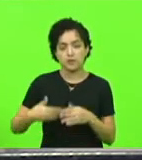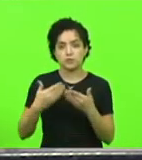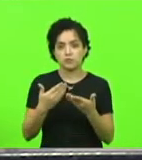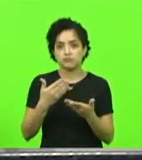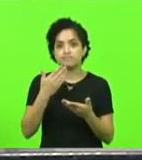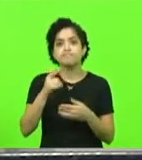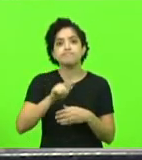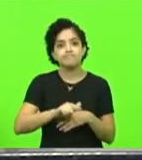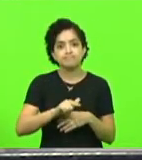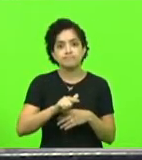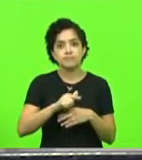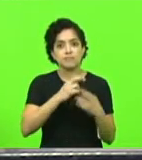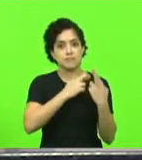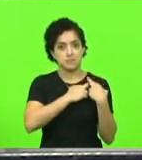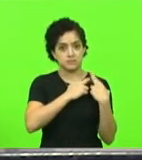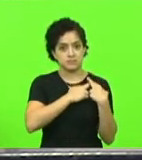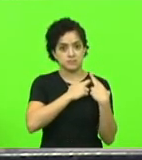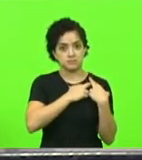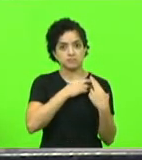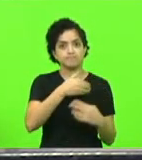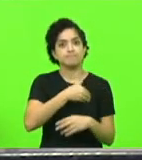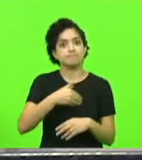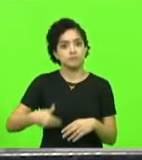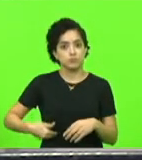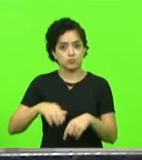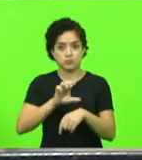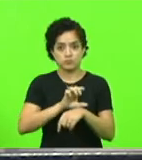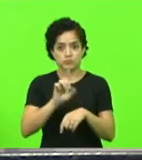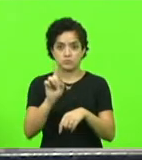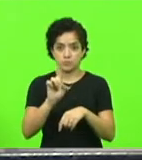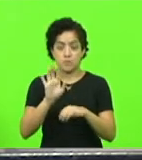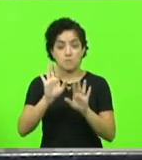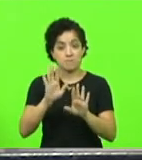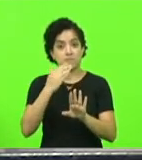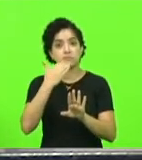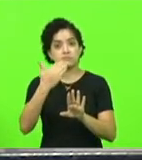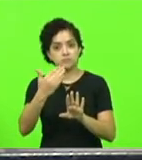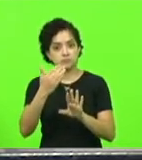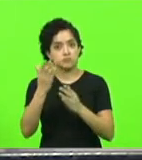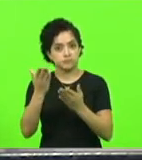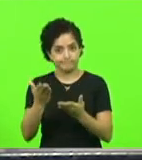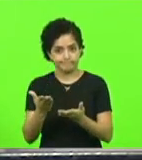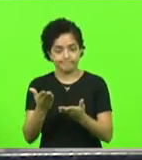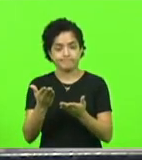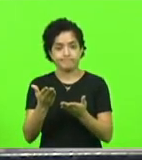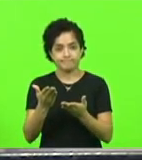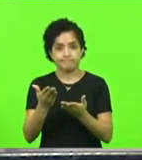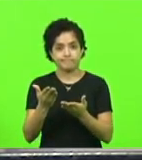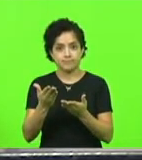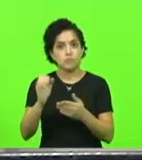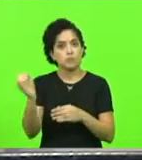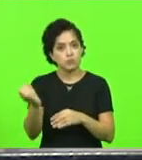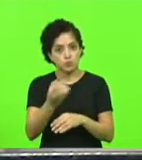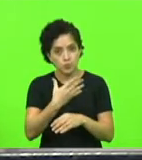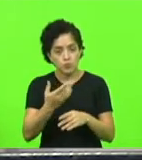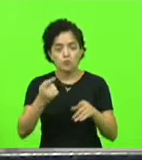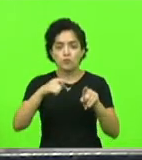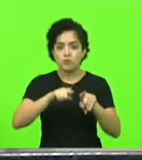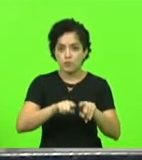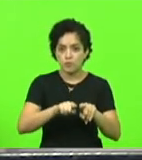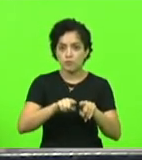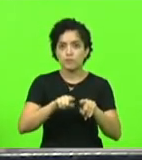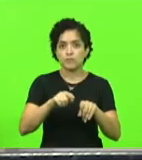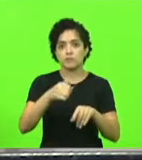não é responsabilidade do governo do Estado, mas solicitando ao governo do Estado para que faça um novo convênio de